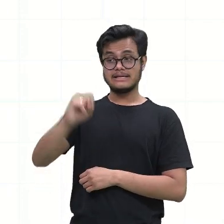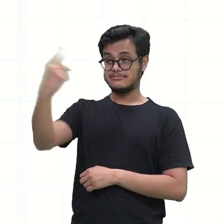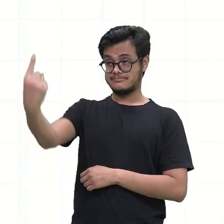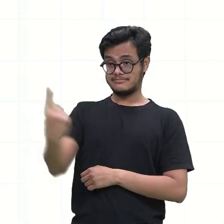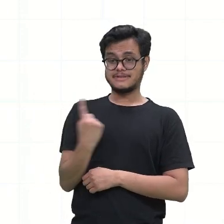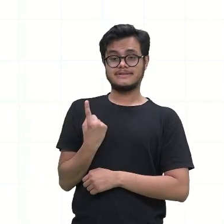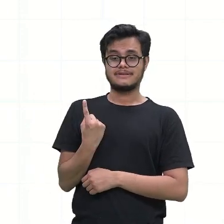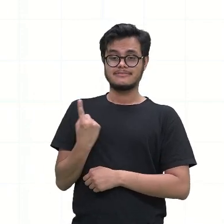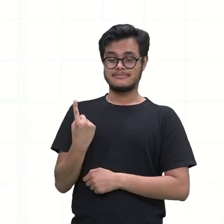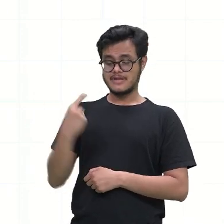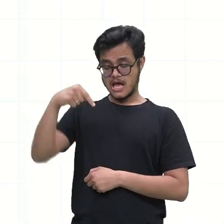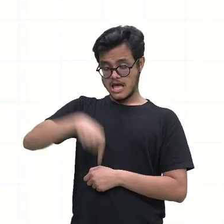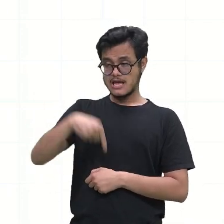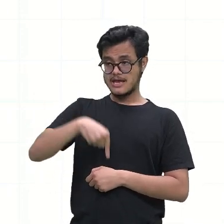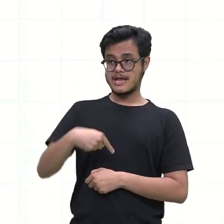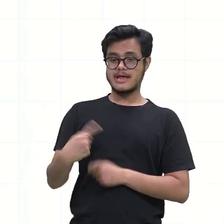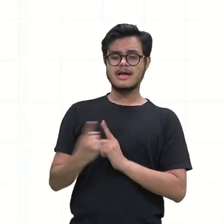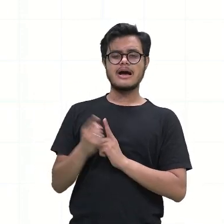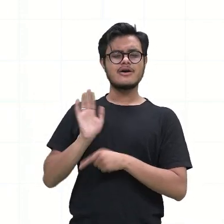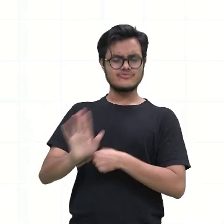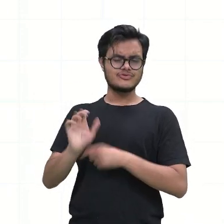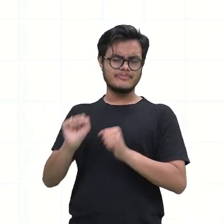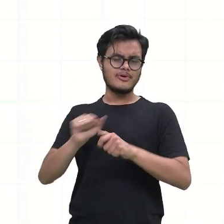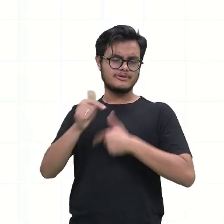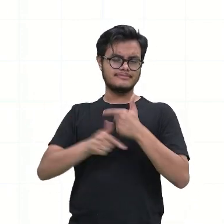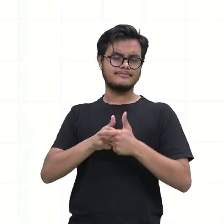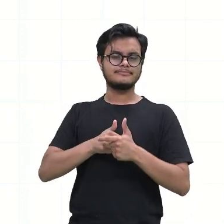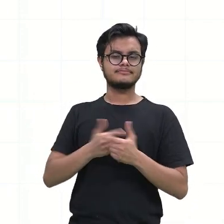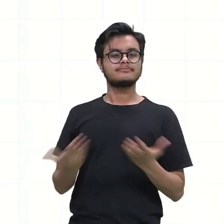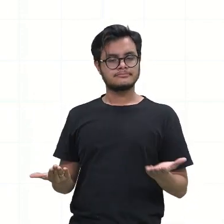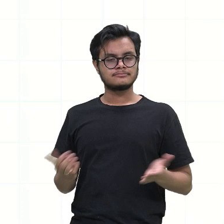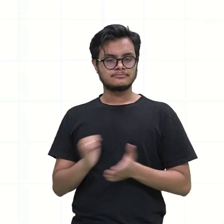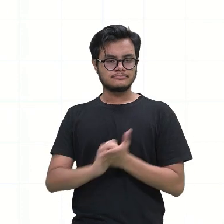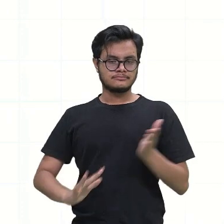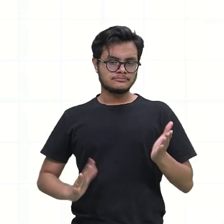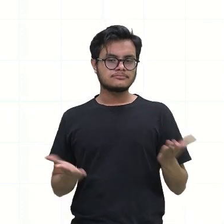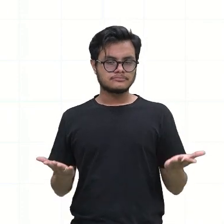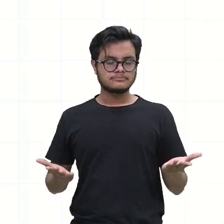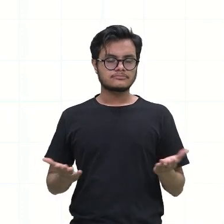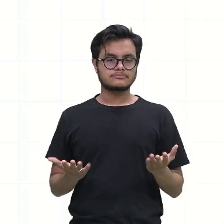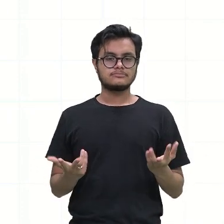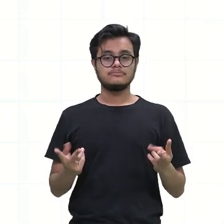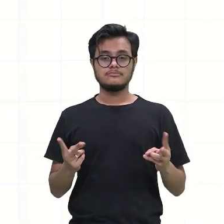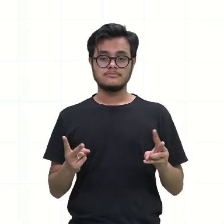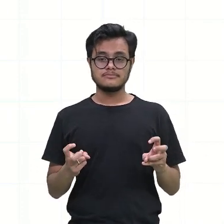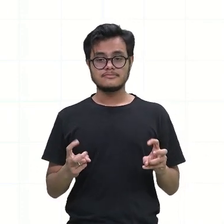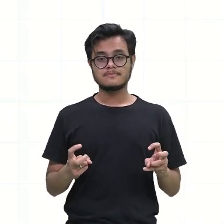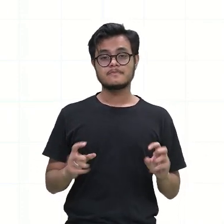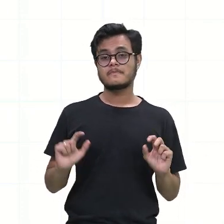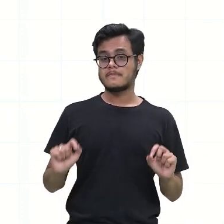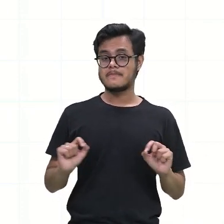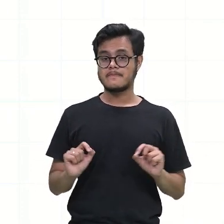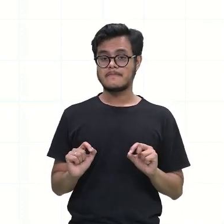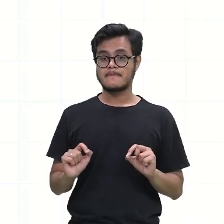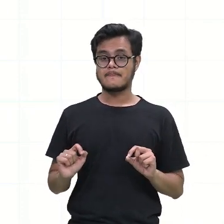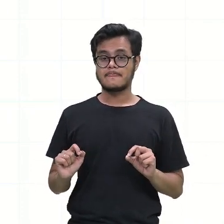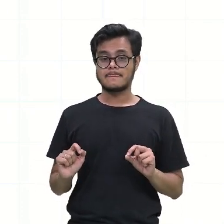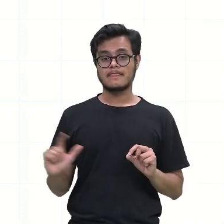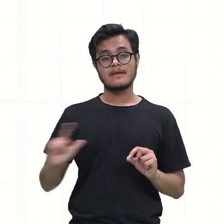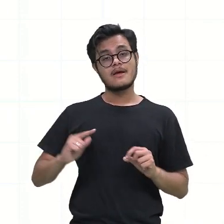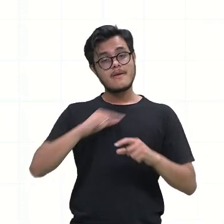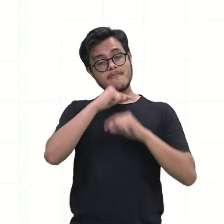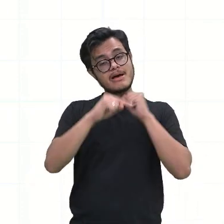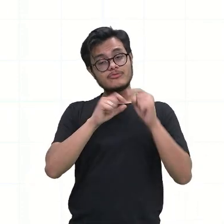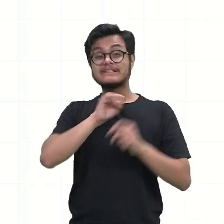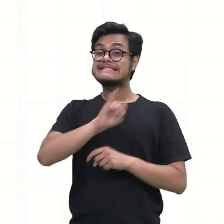estiver aqui, poderá nos ajudar no trabalho. Então, notem aí que é uma